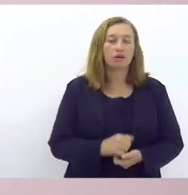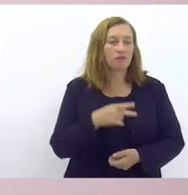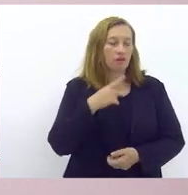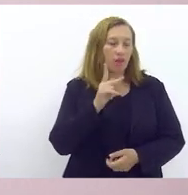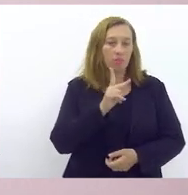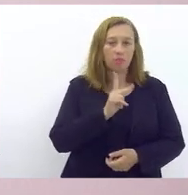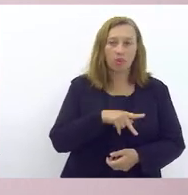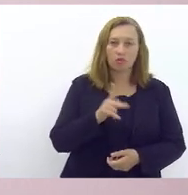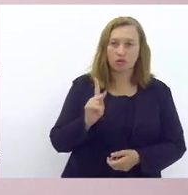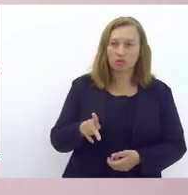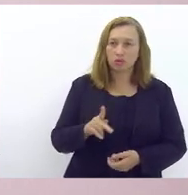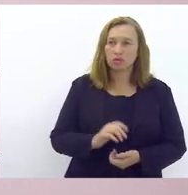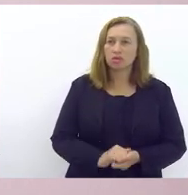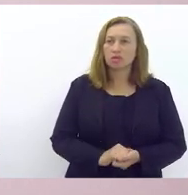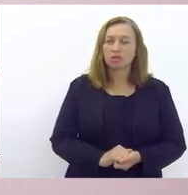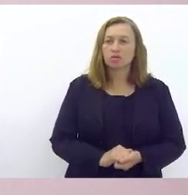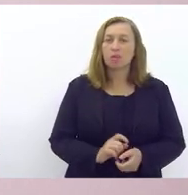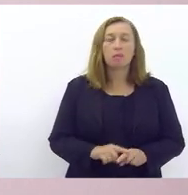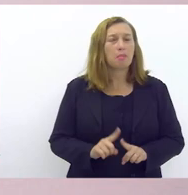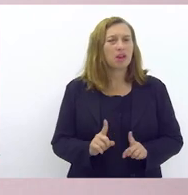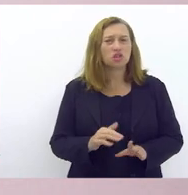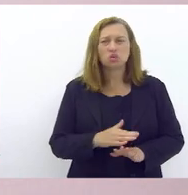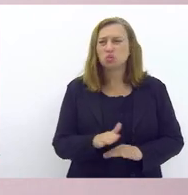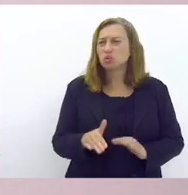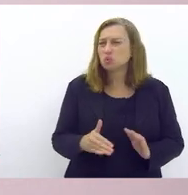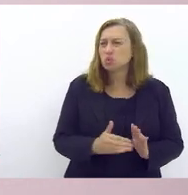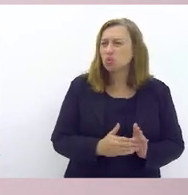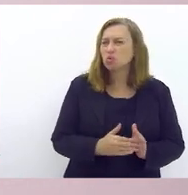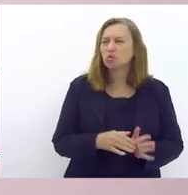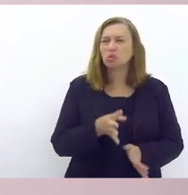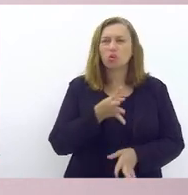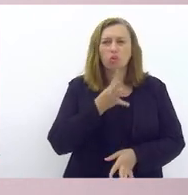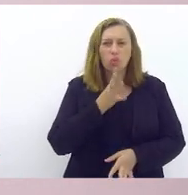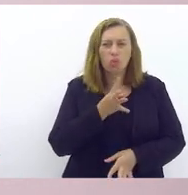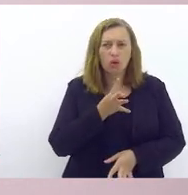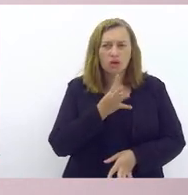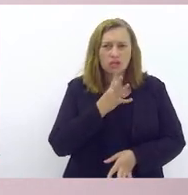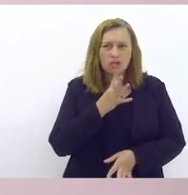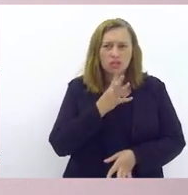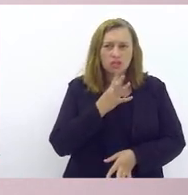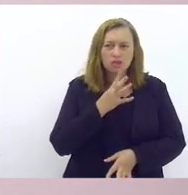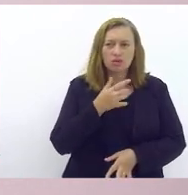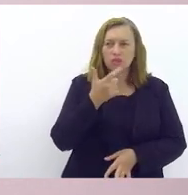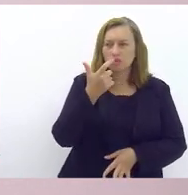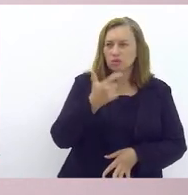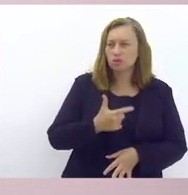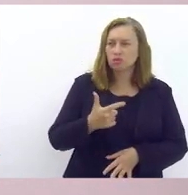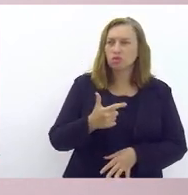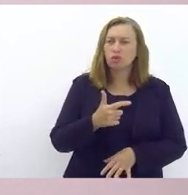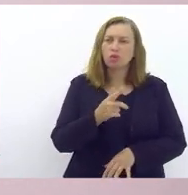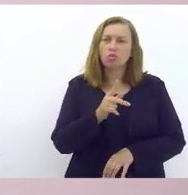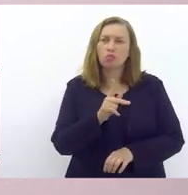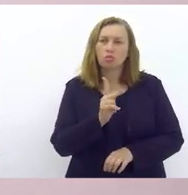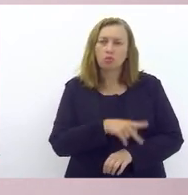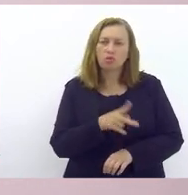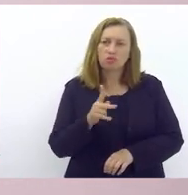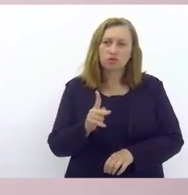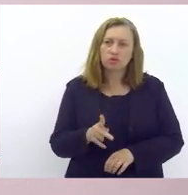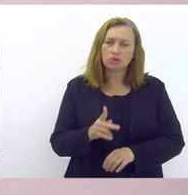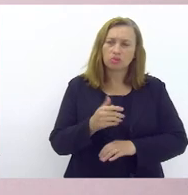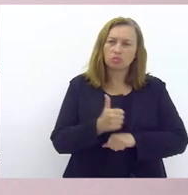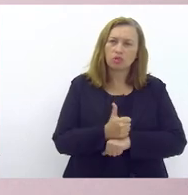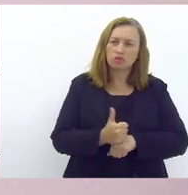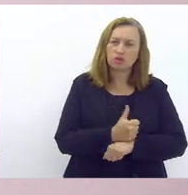professor, mas nós reconhecemos, nós somos reconhecidos enquanto profissionais de educação. Essa é uma discussão que